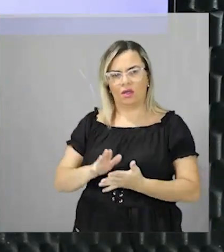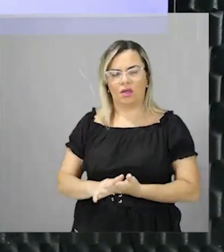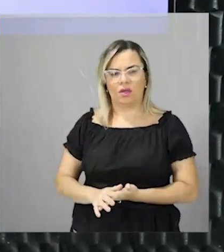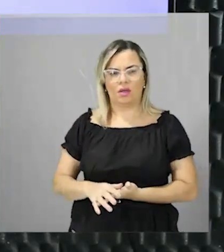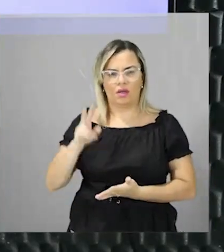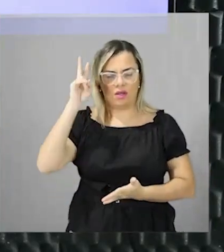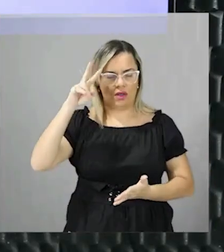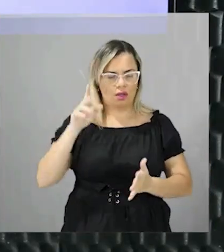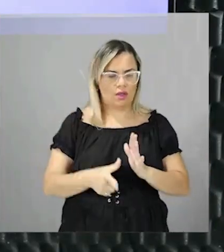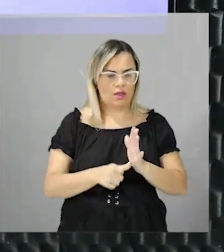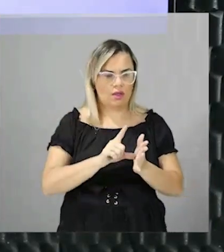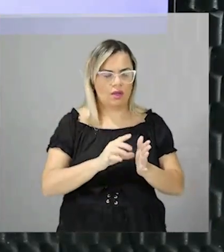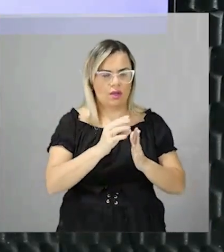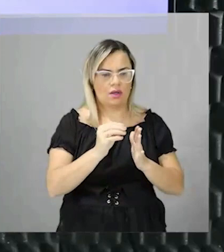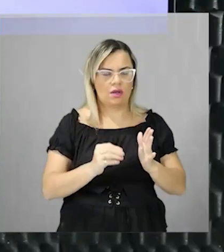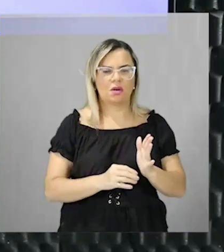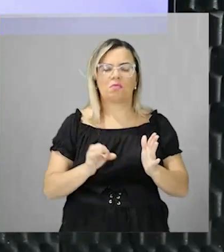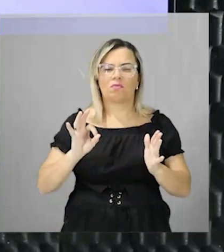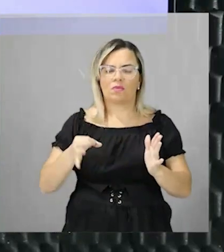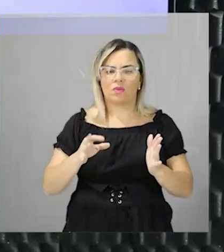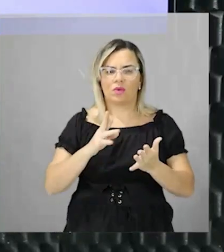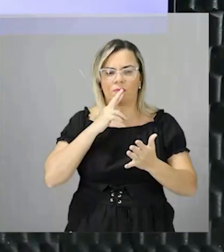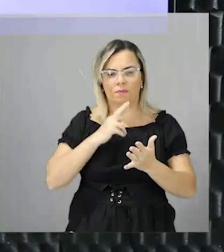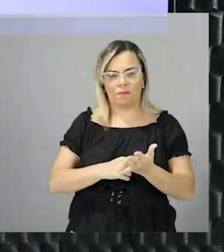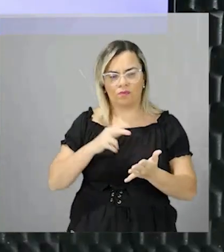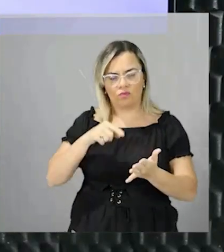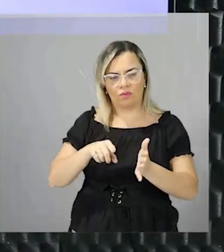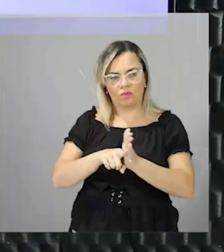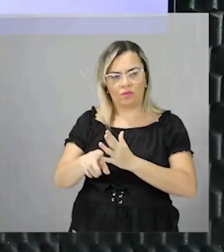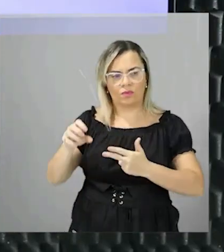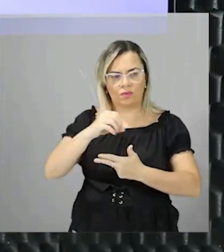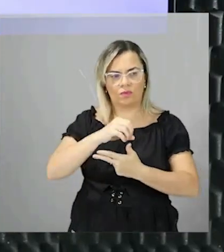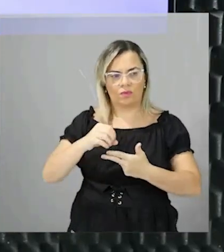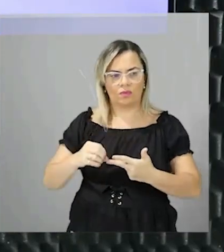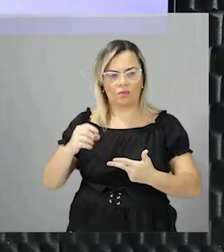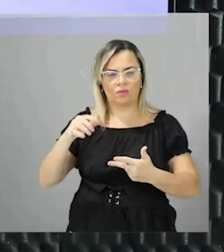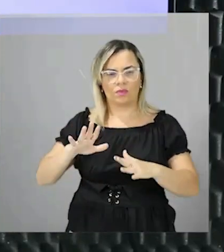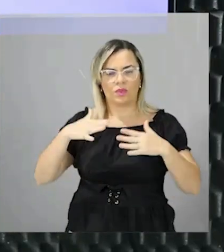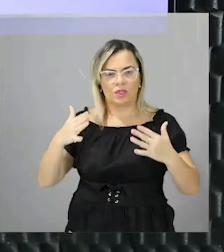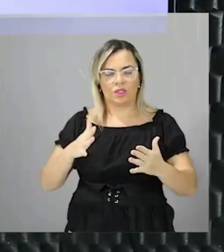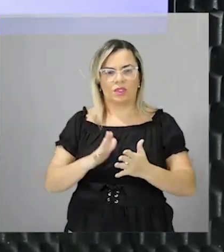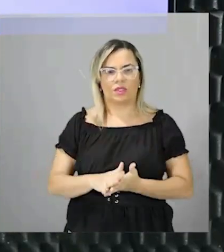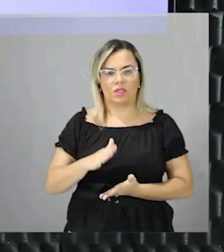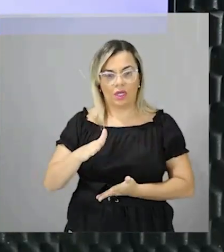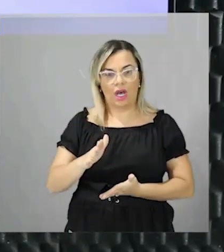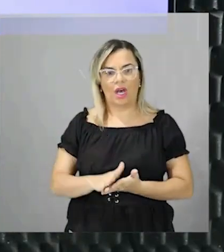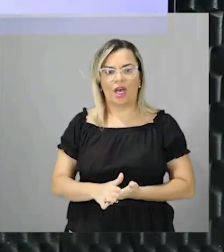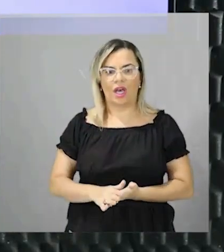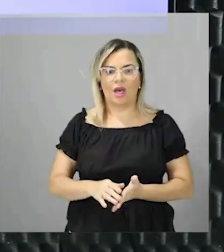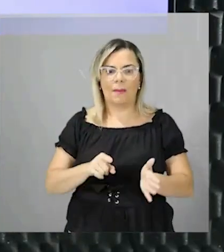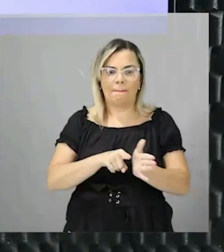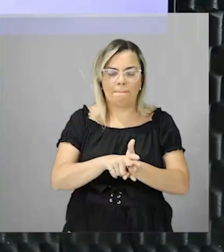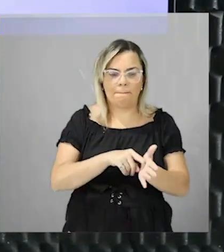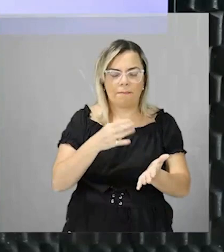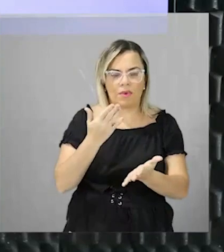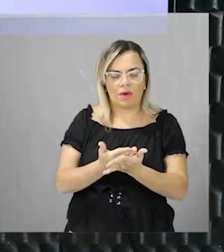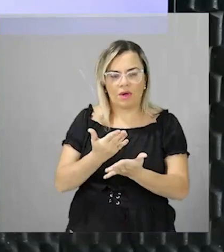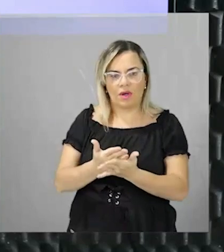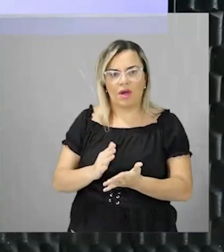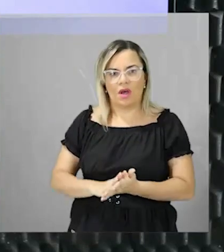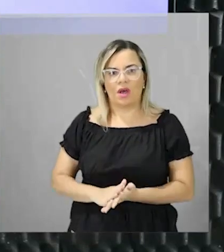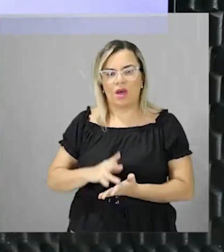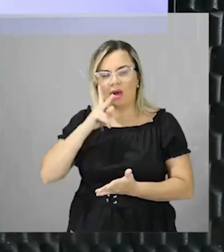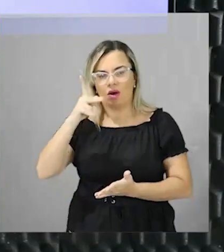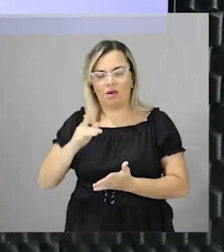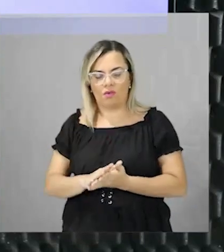certeza que assistiu, a gente até respondeu uma questão do Enem, onde o autor ele alega que o ser humano ele já é uma força geológica, porque ele já